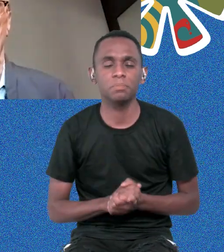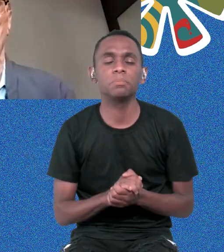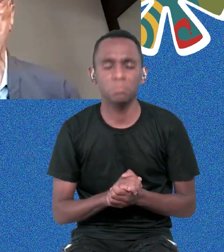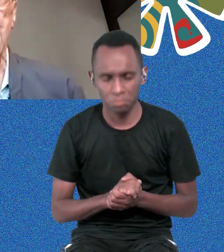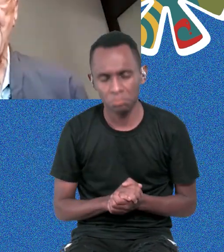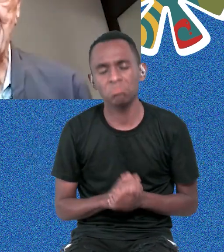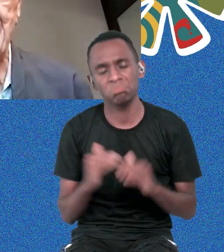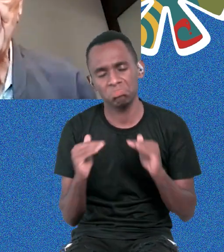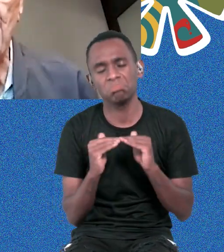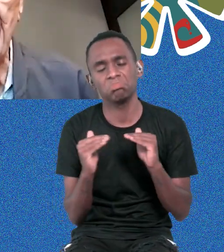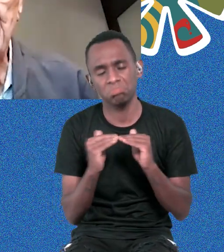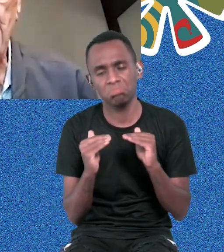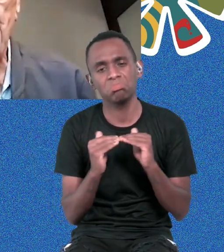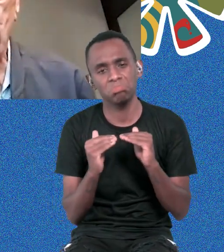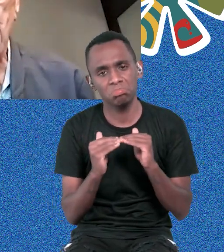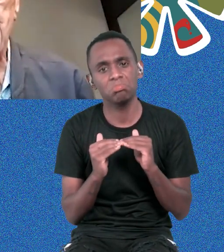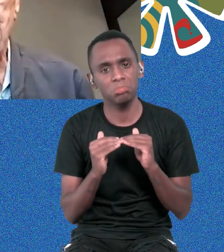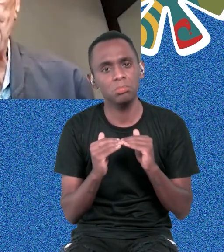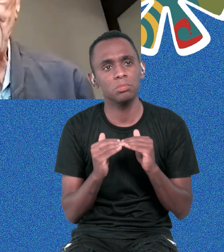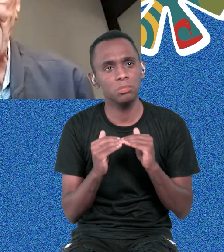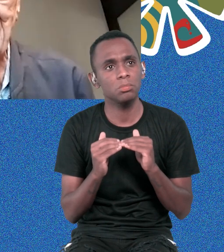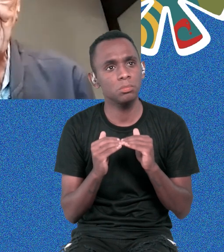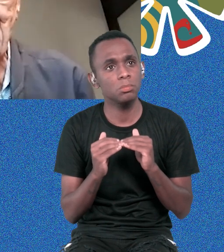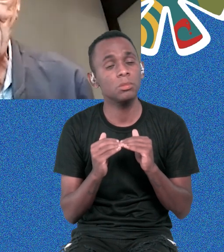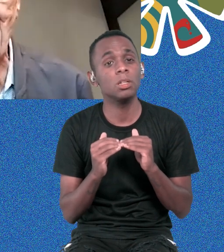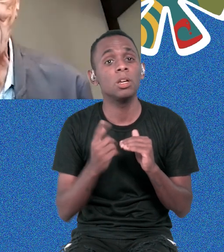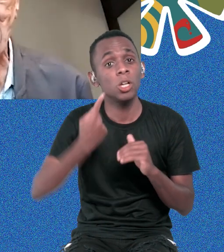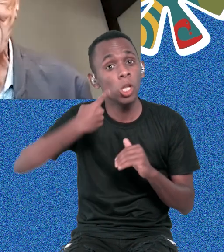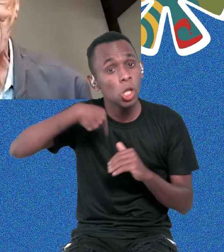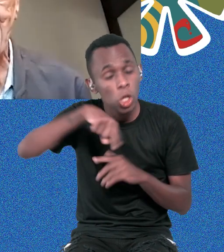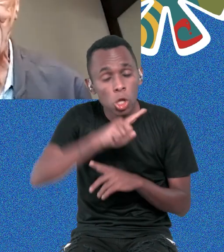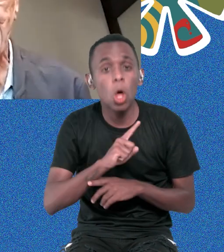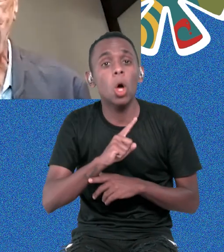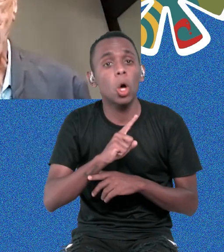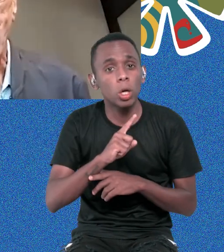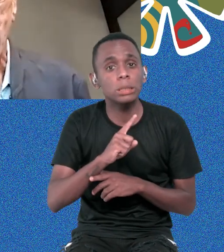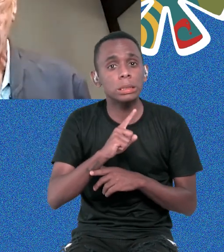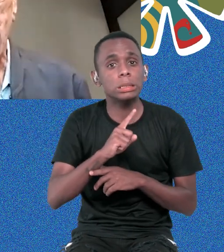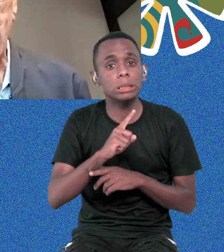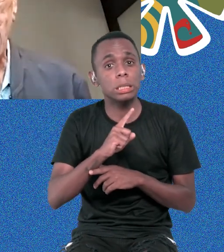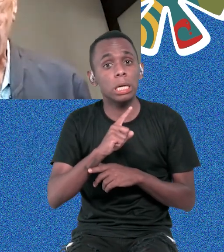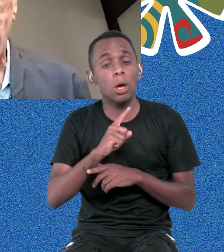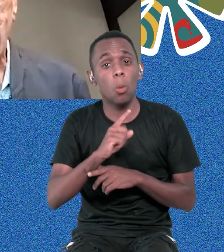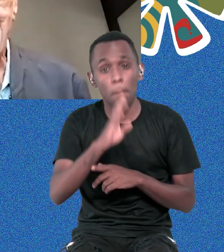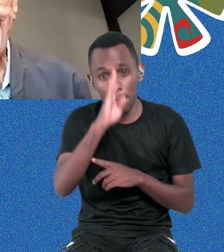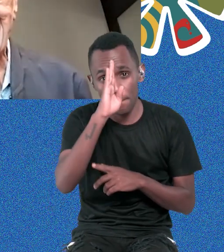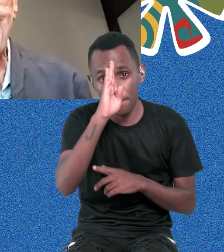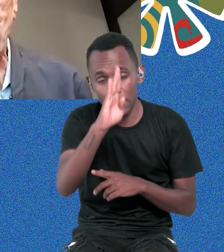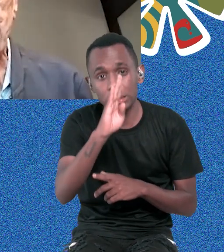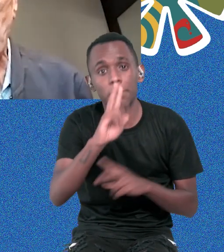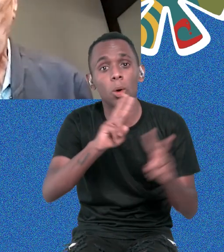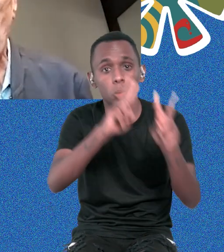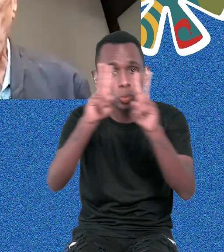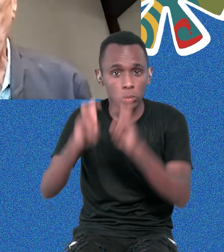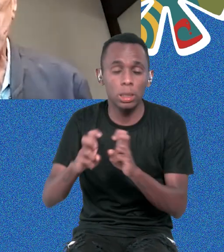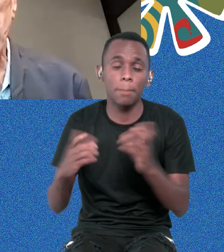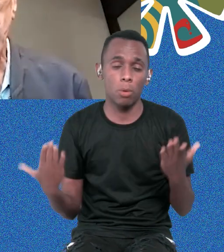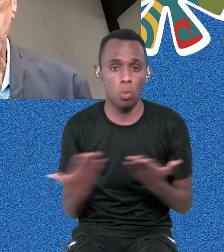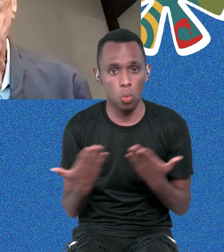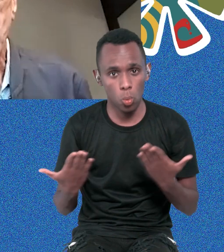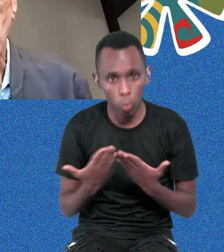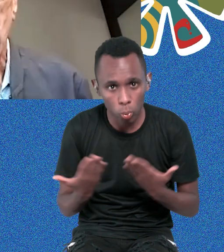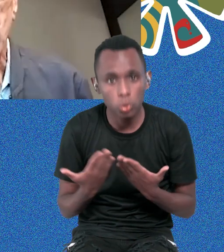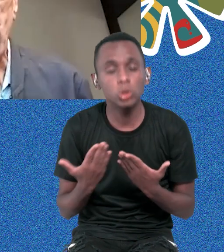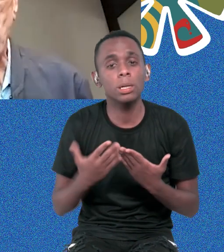Exatamente. Isso, eu acho que o que estamos chegando já um pouco à conclusão é que A grande questão que si colloca